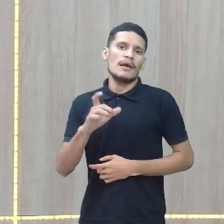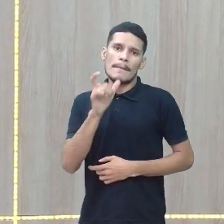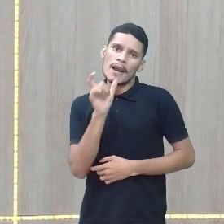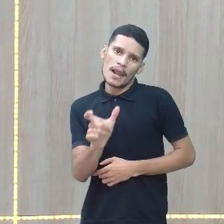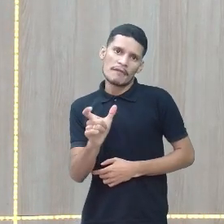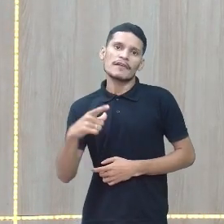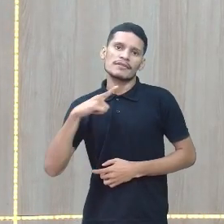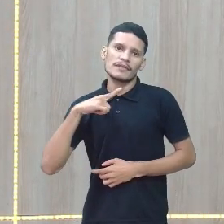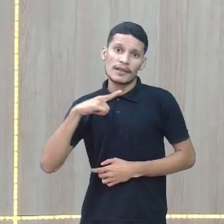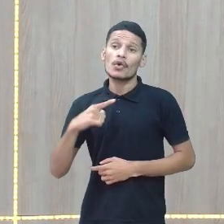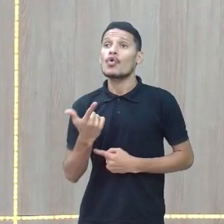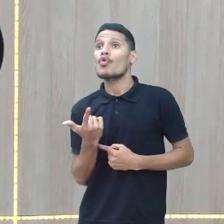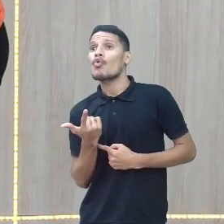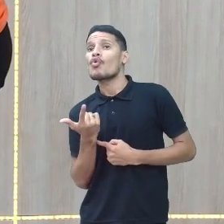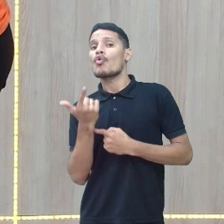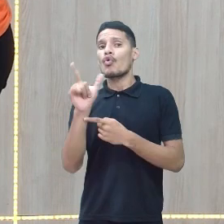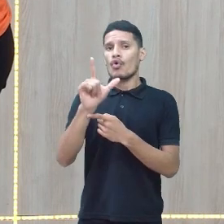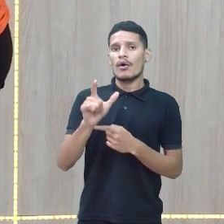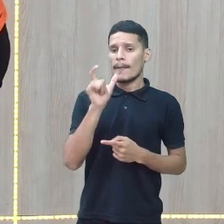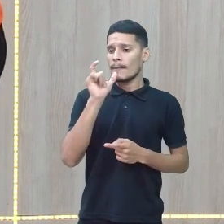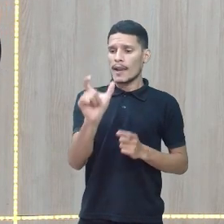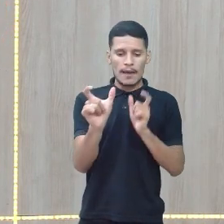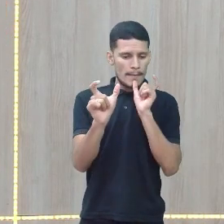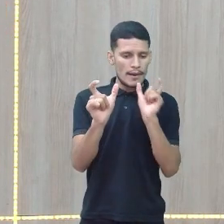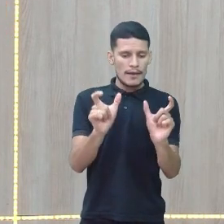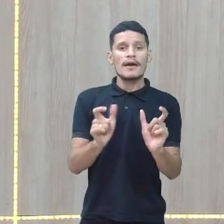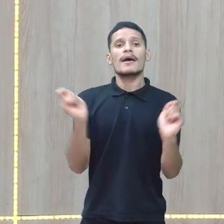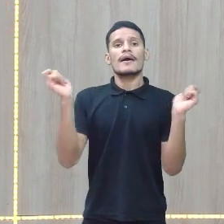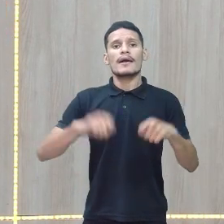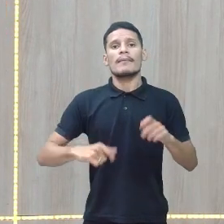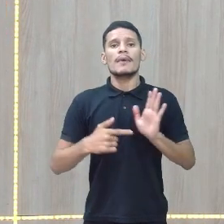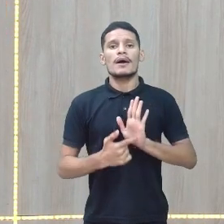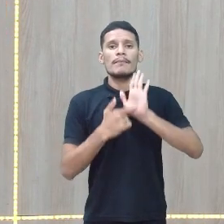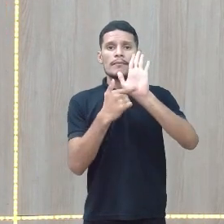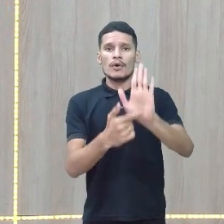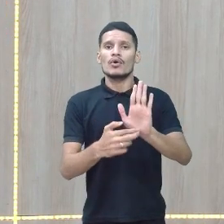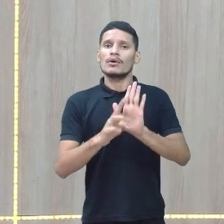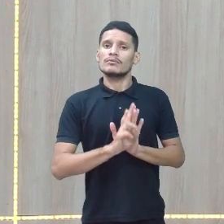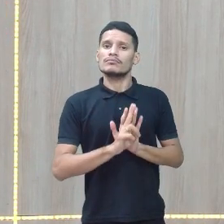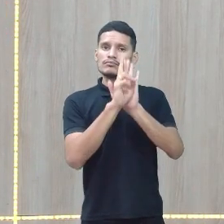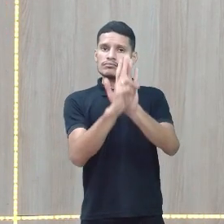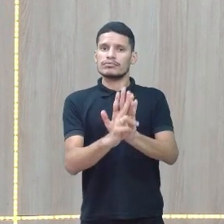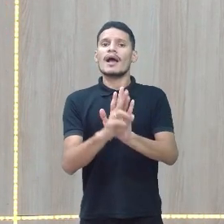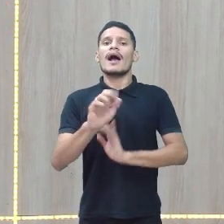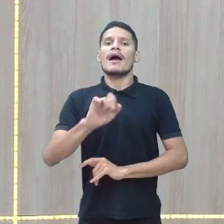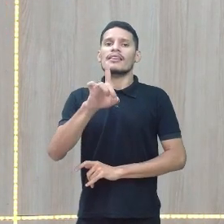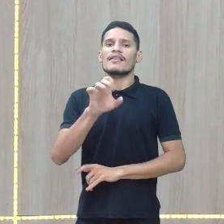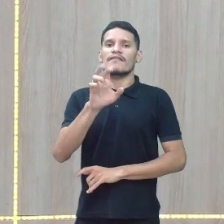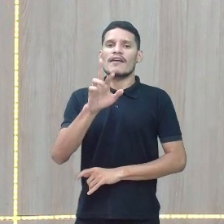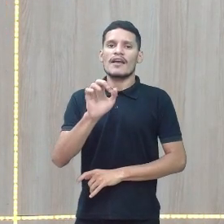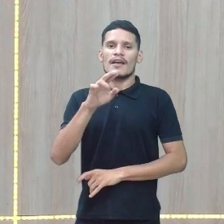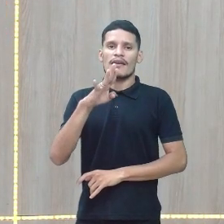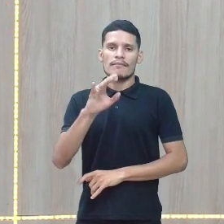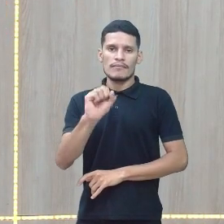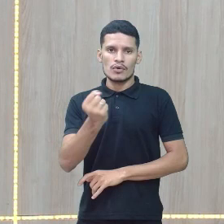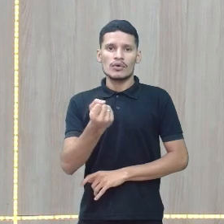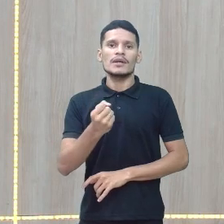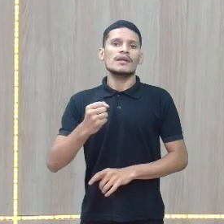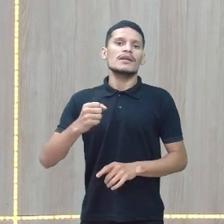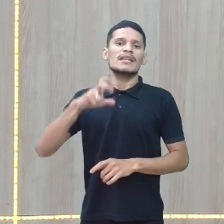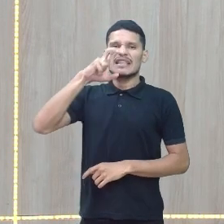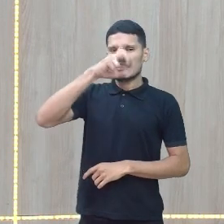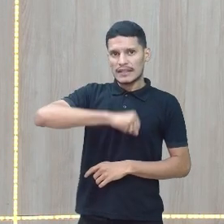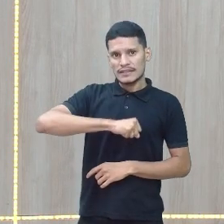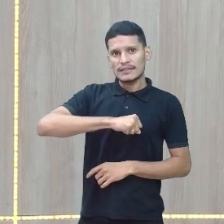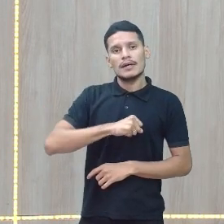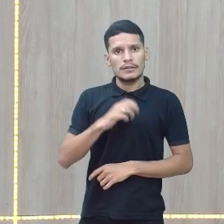temos outras palavras que também representam advérbio de intensidade.